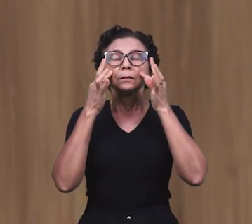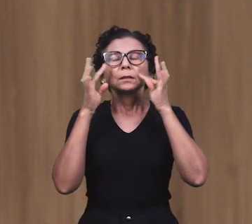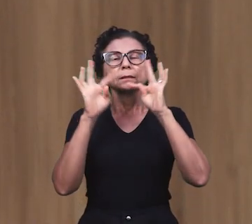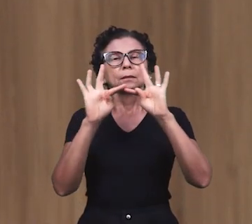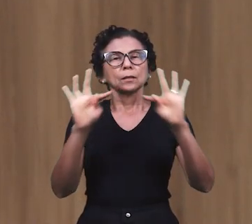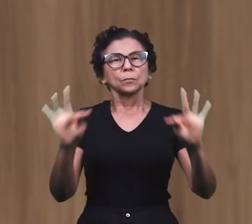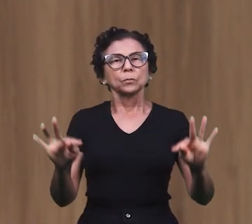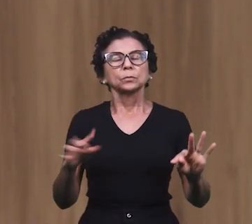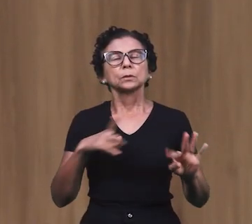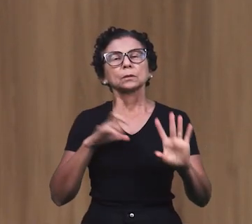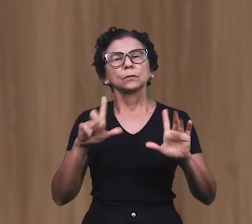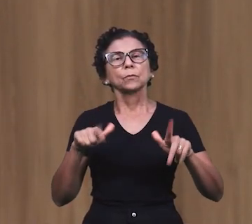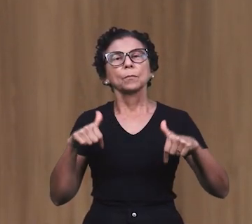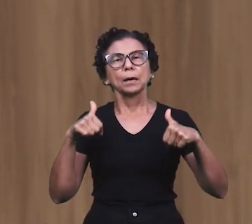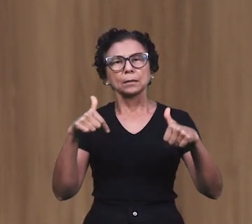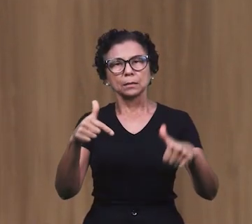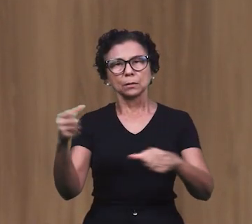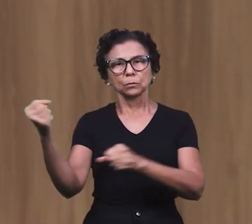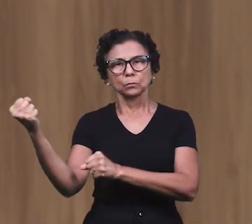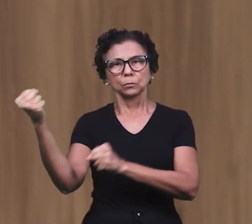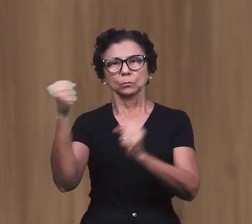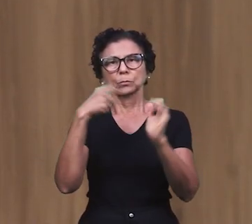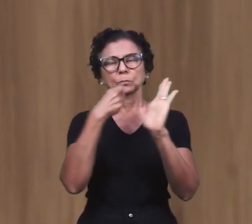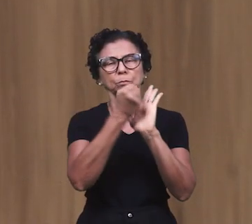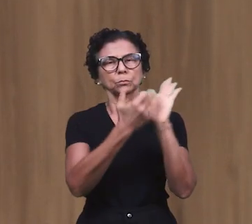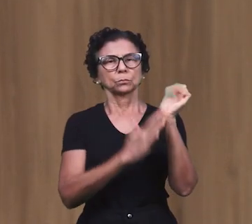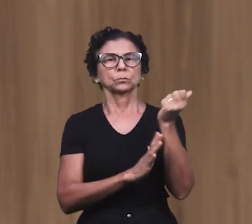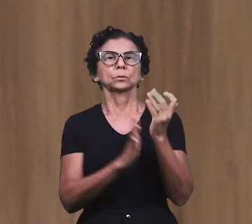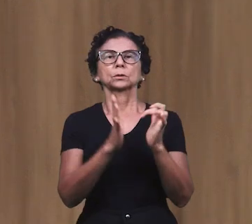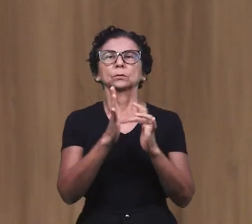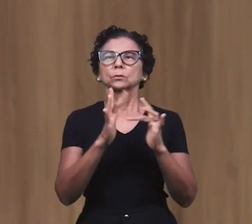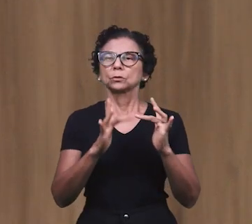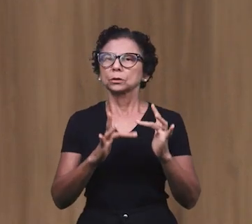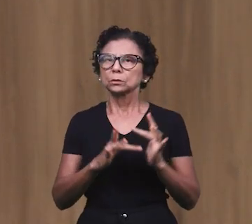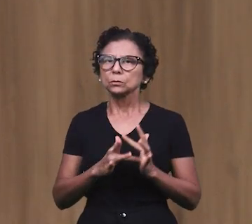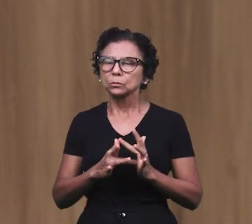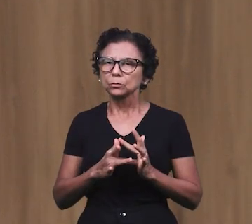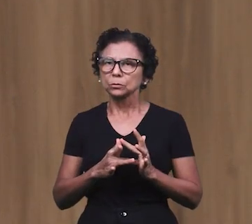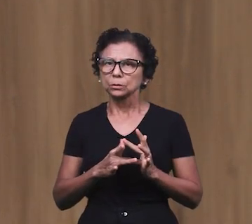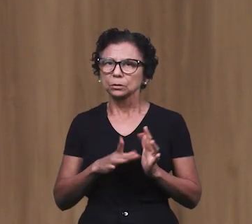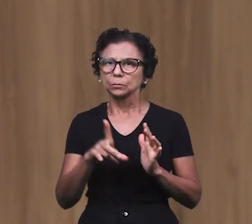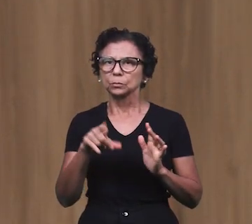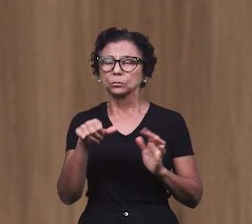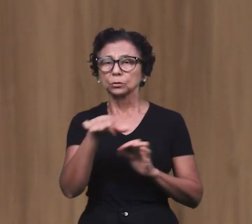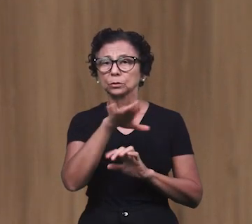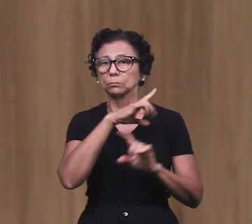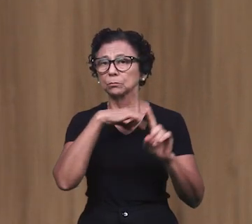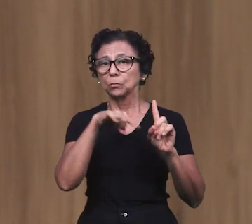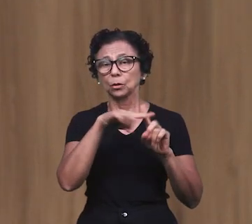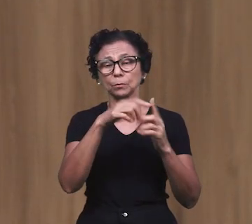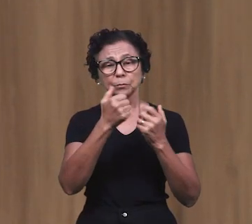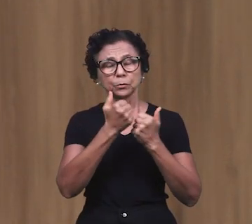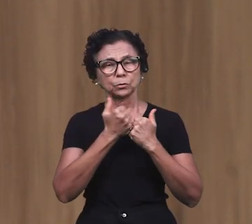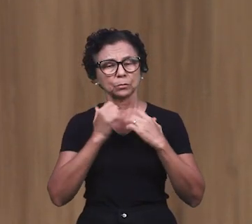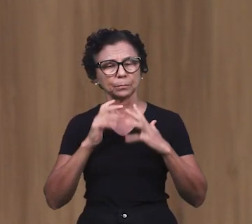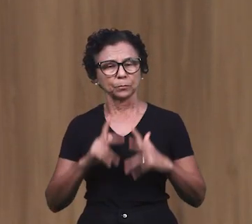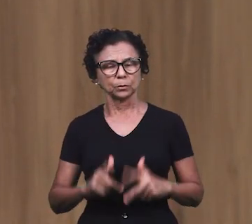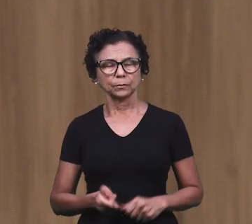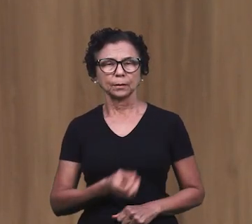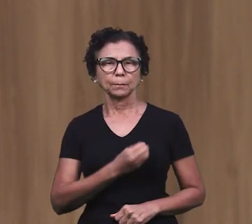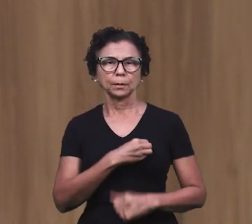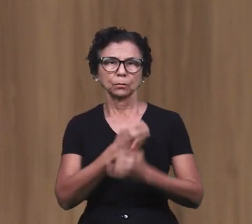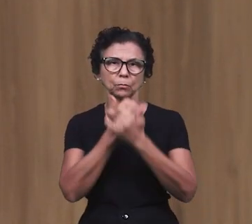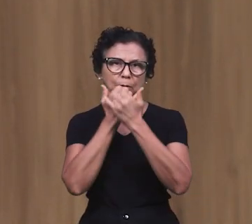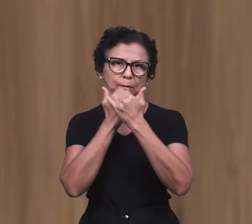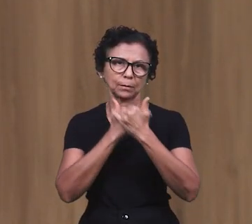uma operação do poder do sangue de Jesus, do sacrifício de Jesus em função do homem. Então, isso é um reflexo daquilo que